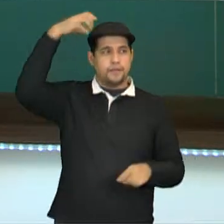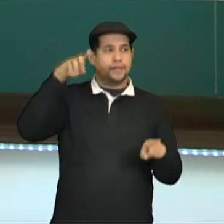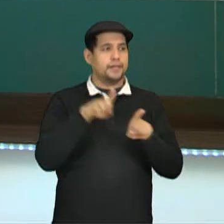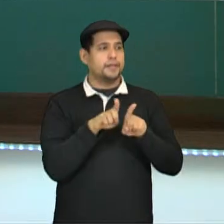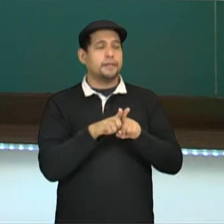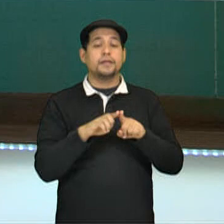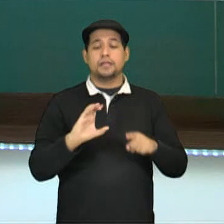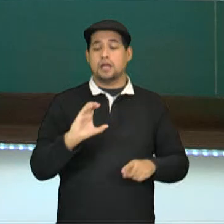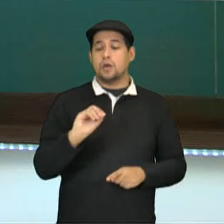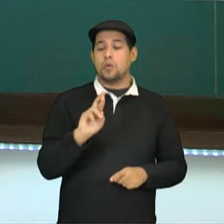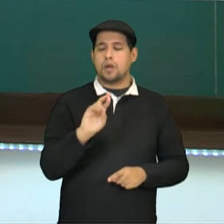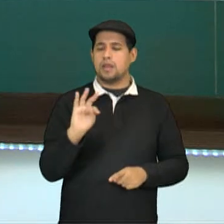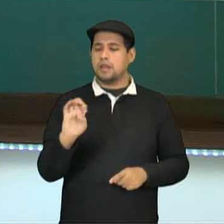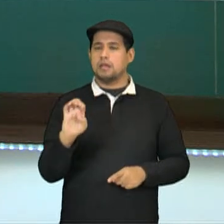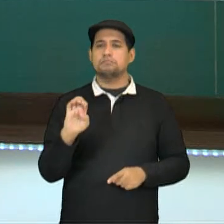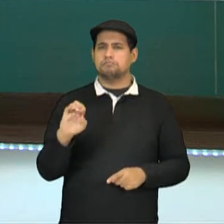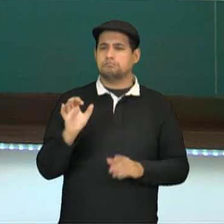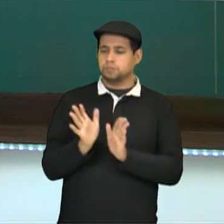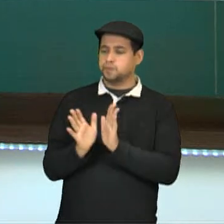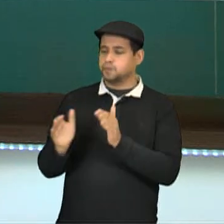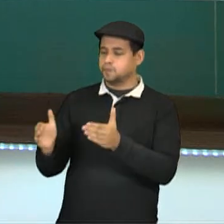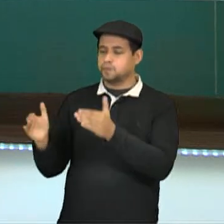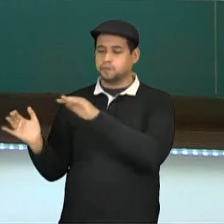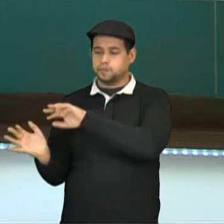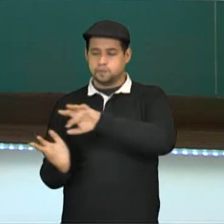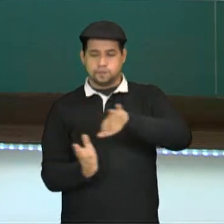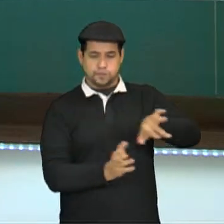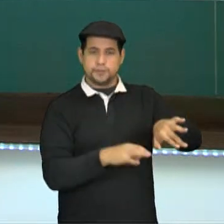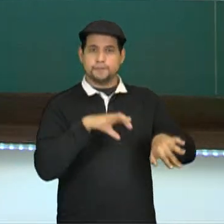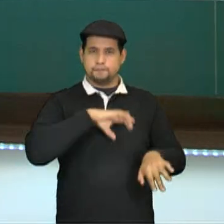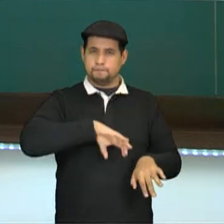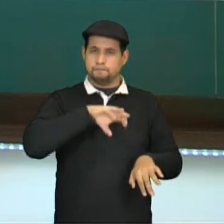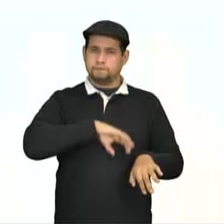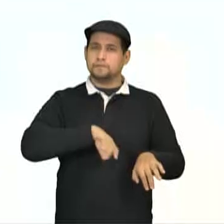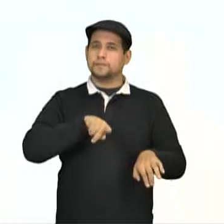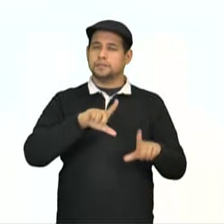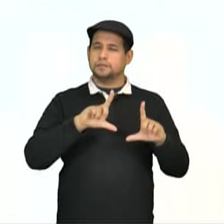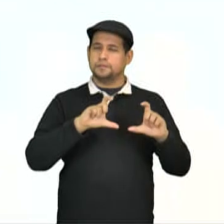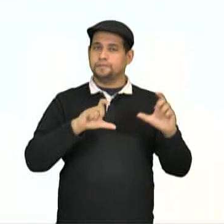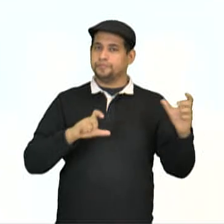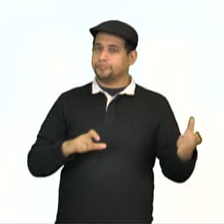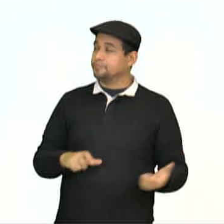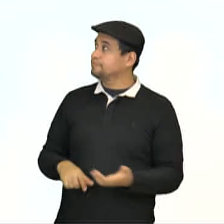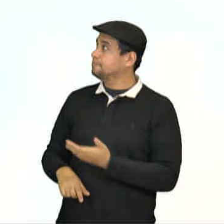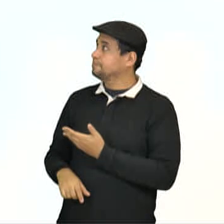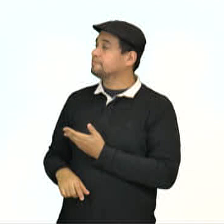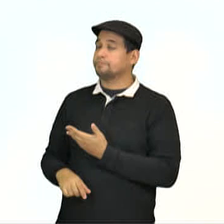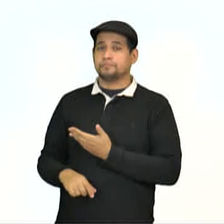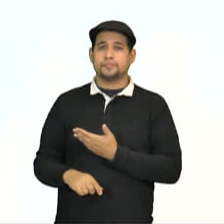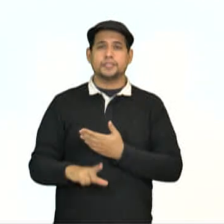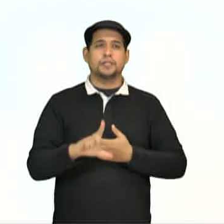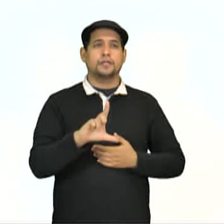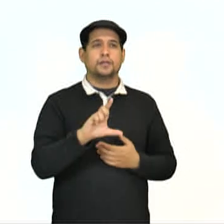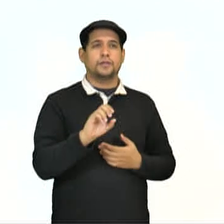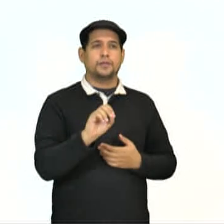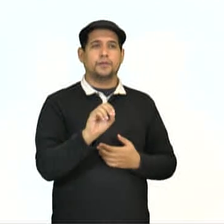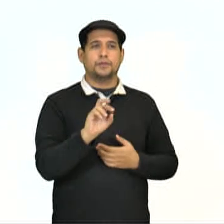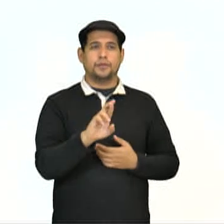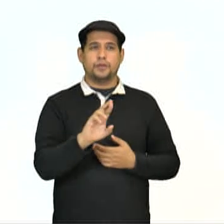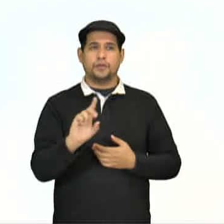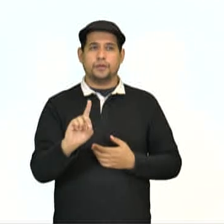da corte portuguesa que veio junto. Bom, aqui a gente tem uma imagem do Lord Strangford, que